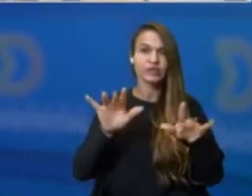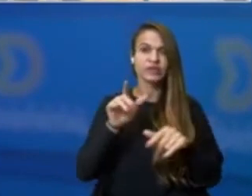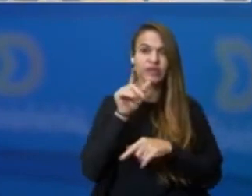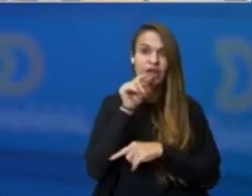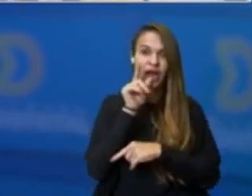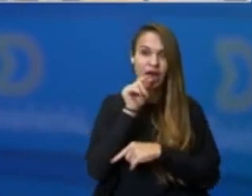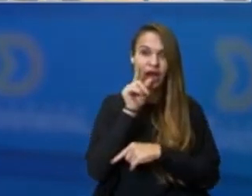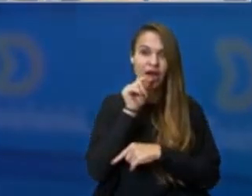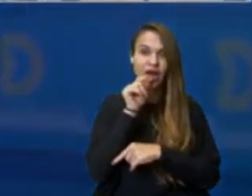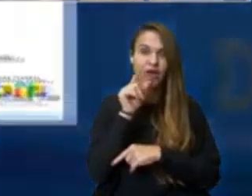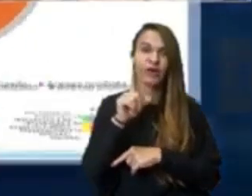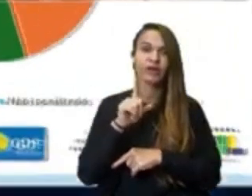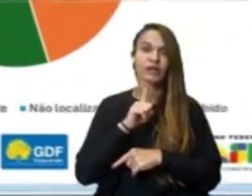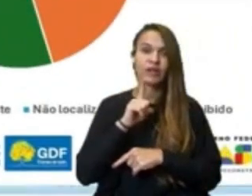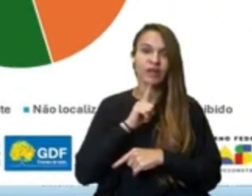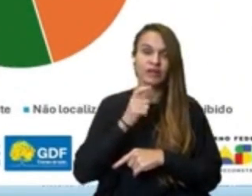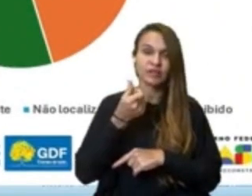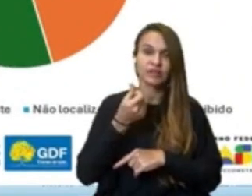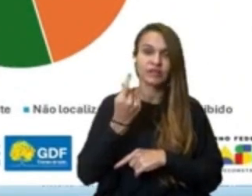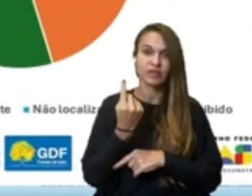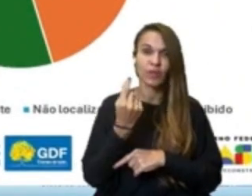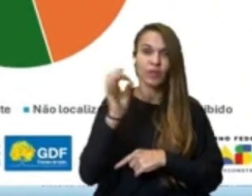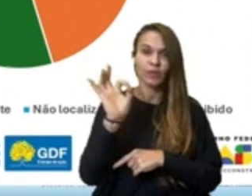que 61%.